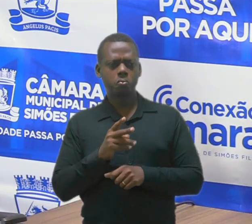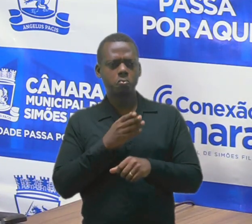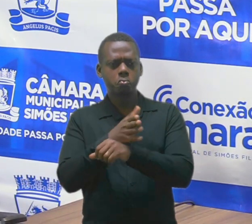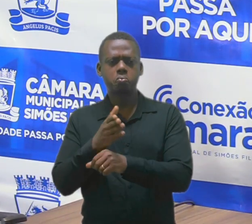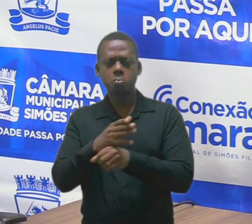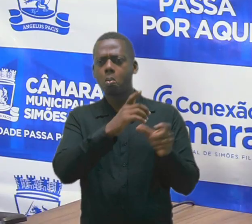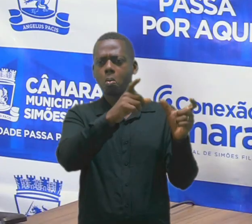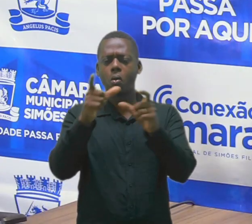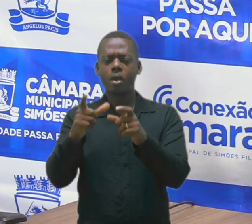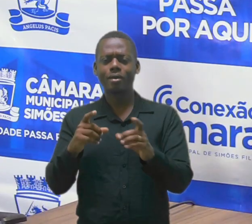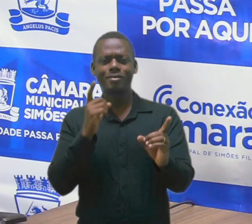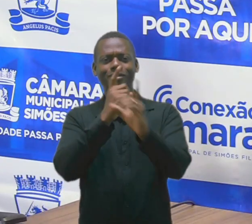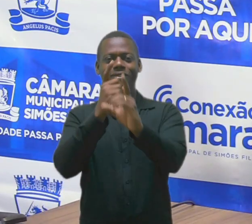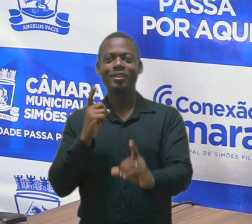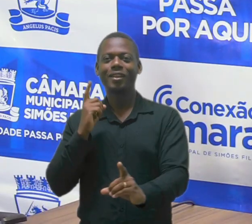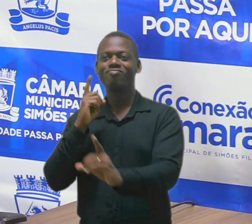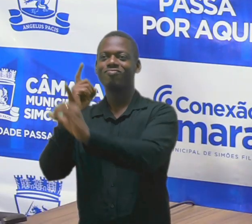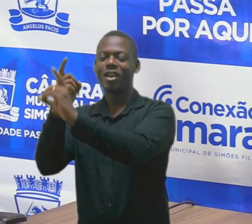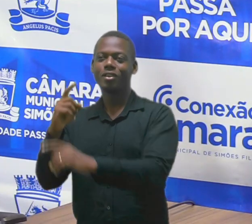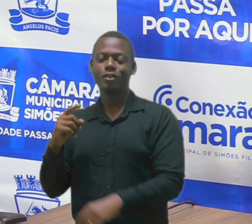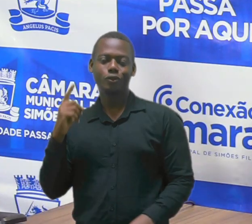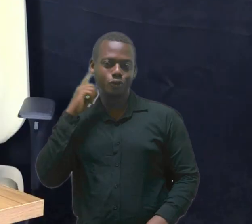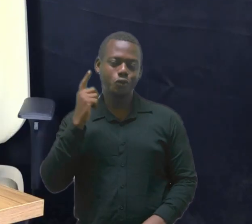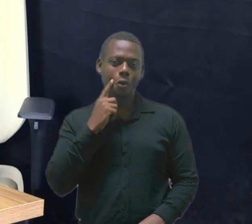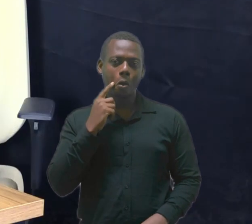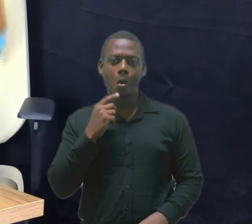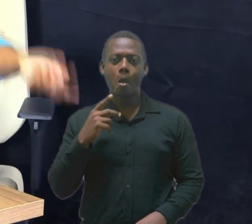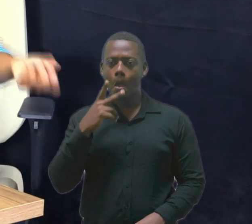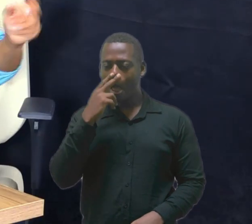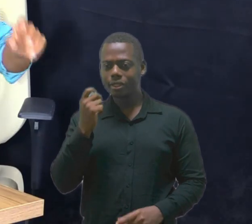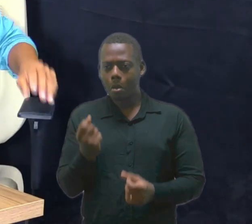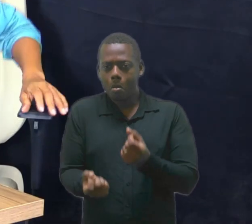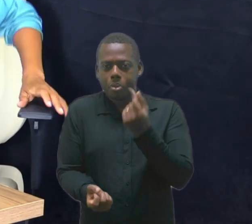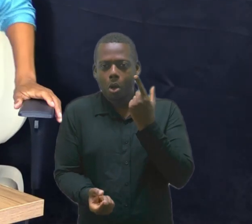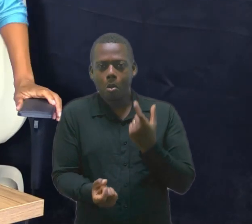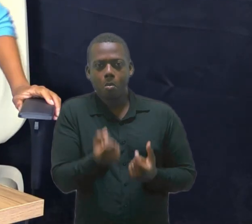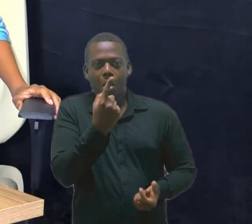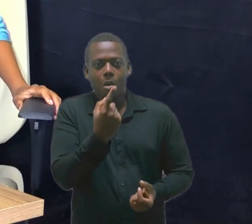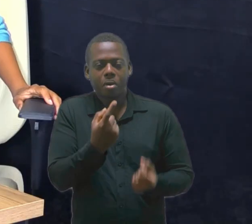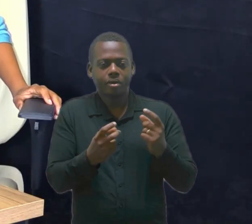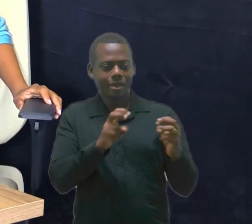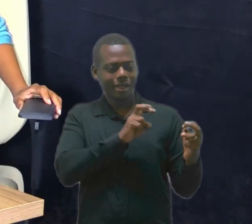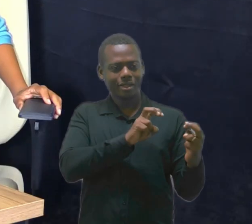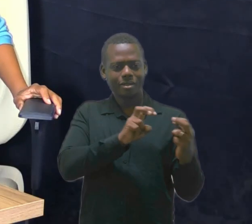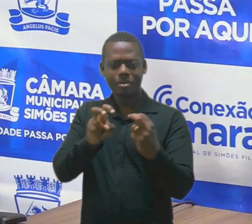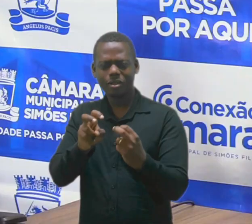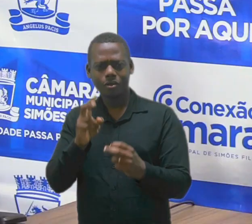gente. É verdade. Parece pipoca. Em todo Parece lugar. Dentro do metrô eu via É tudo de surdo. metrô, você vê surdo. Aí eu vi os sinais, eu falava, pô, esse